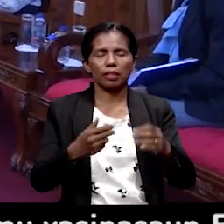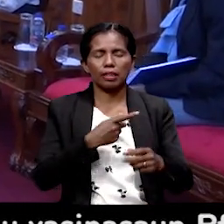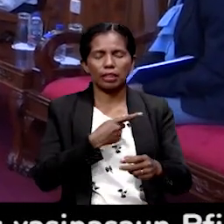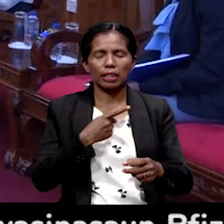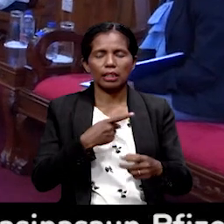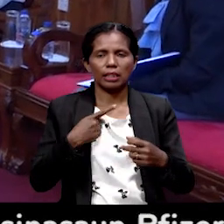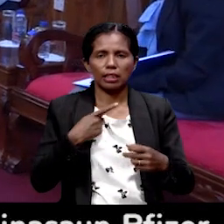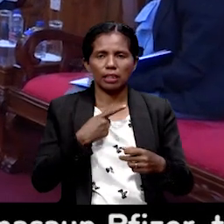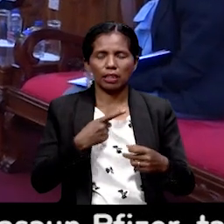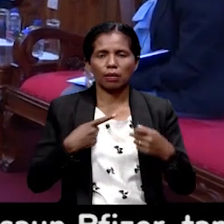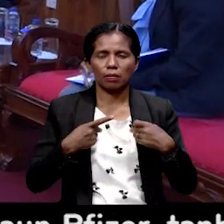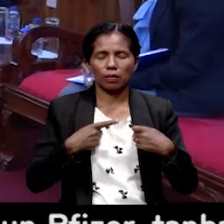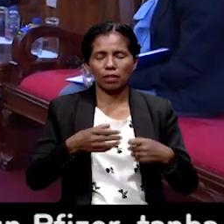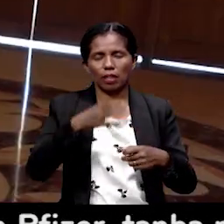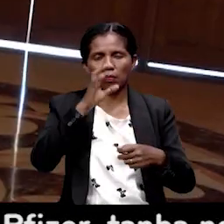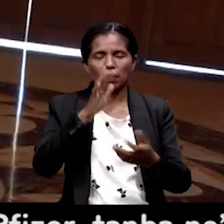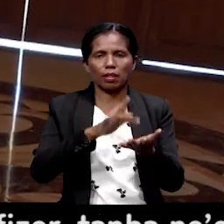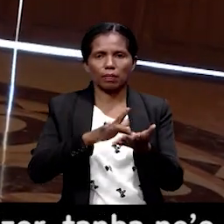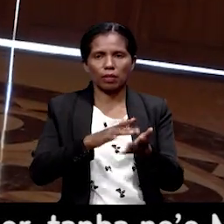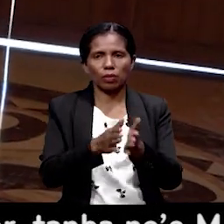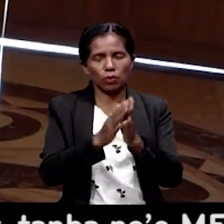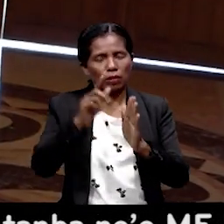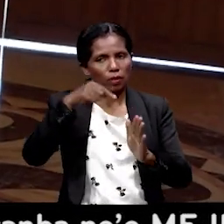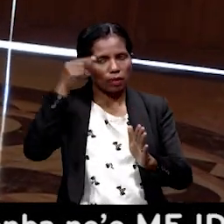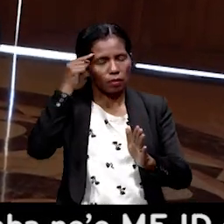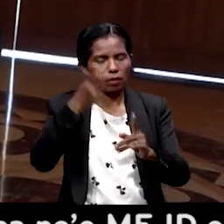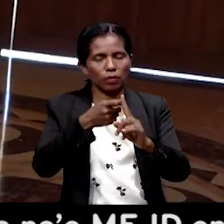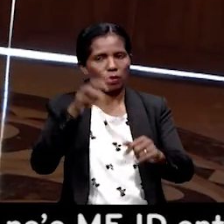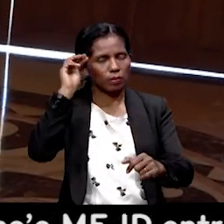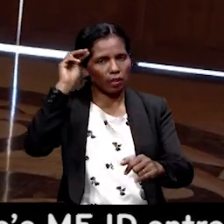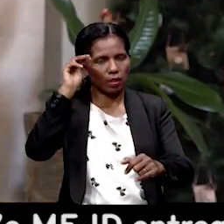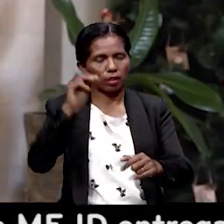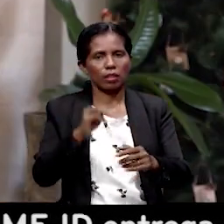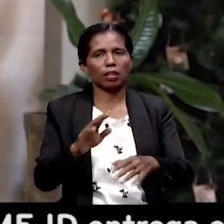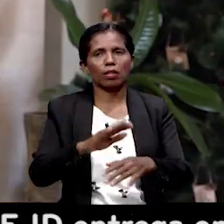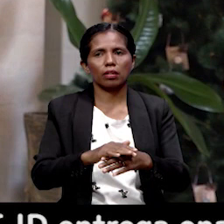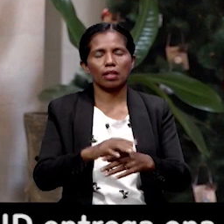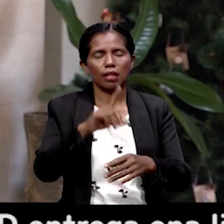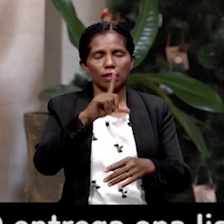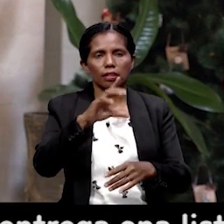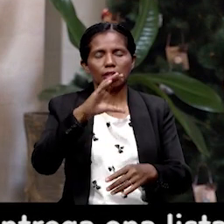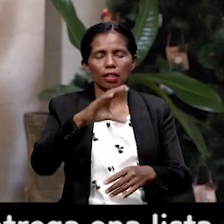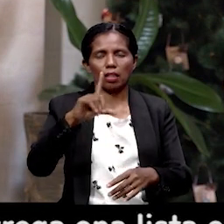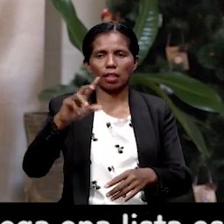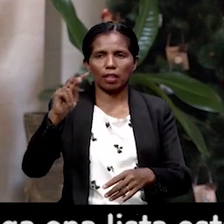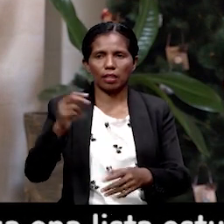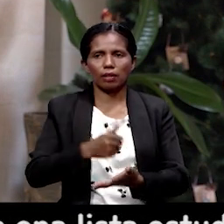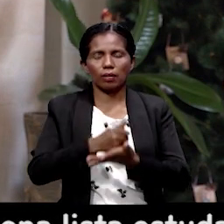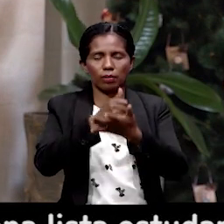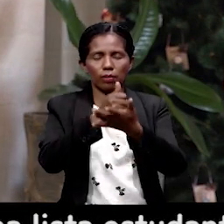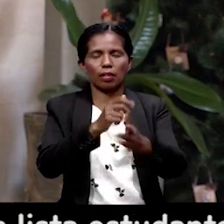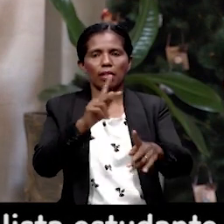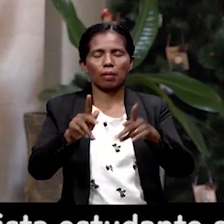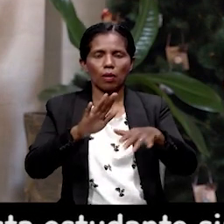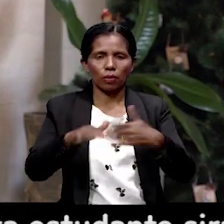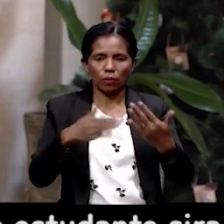isin, no remudeit aimuru. Manuel mususu ba governo li fusi ministério combatentes libertação nacional. Atutau matan ba sobrevivente